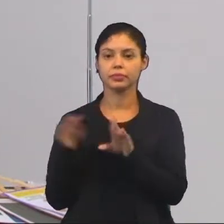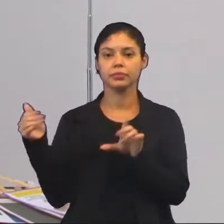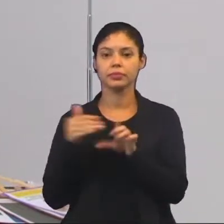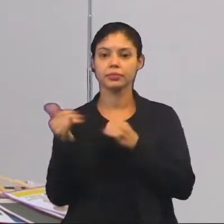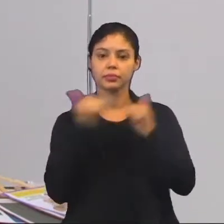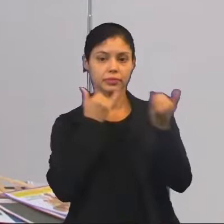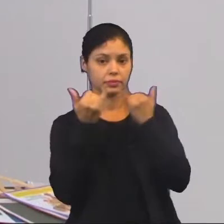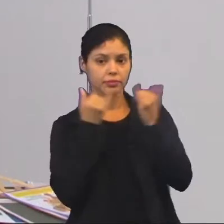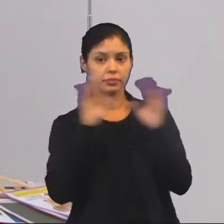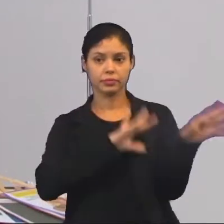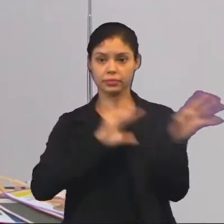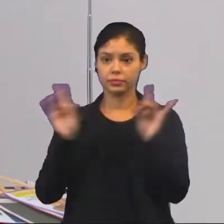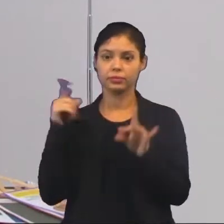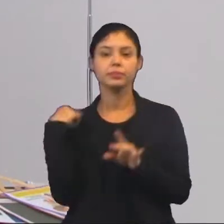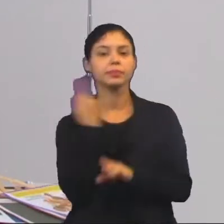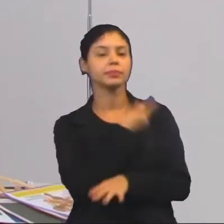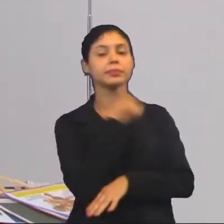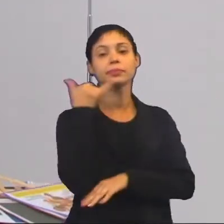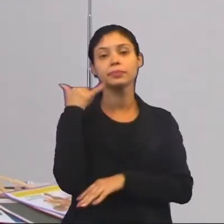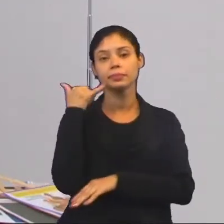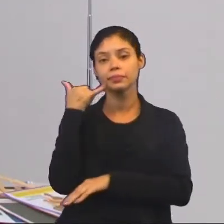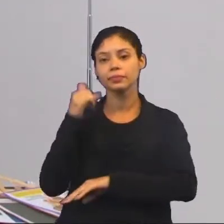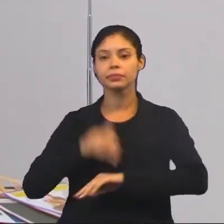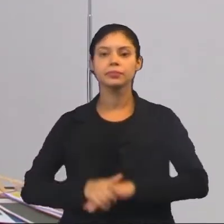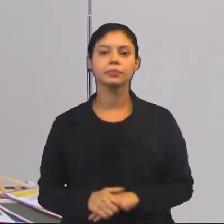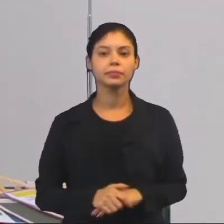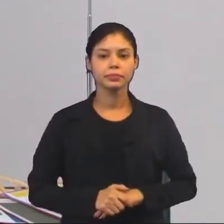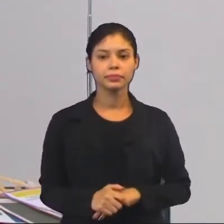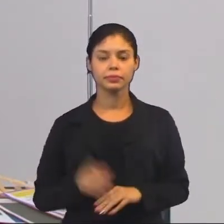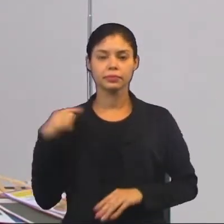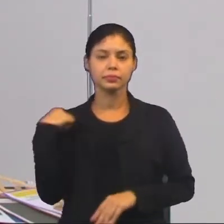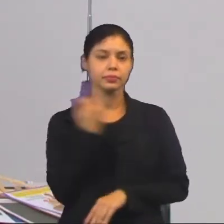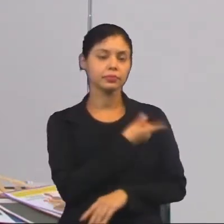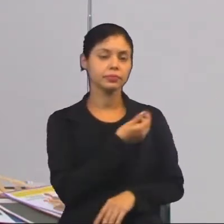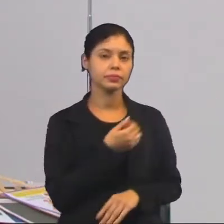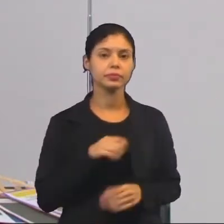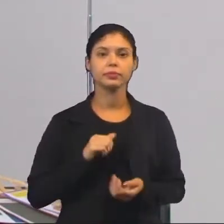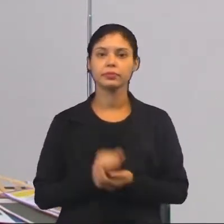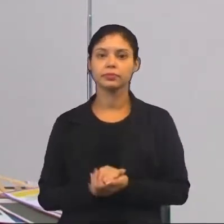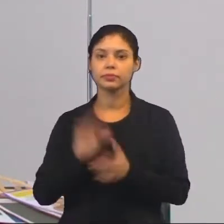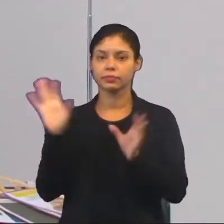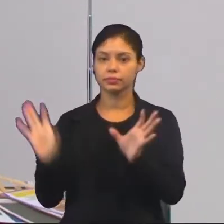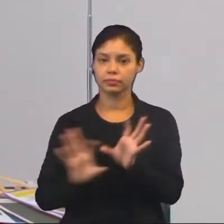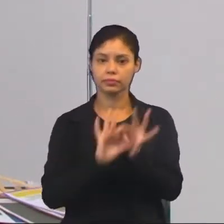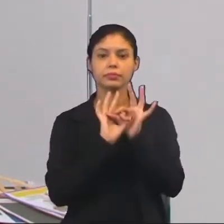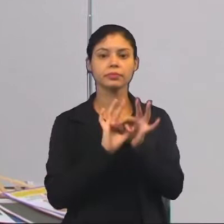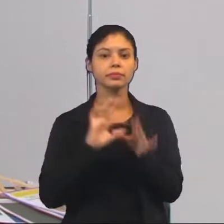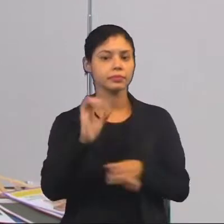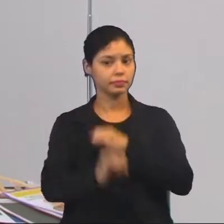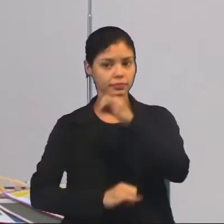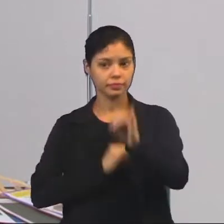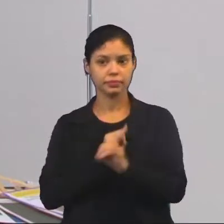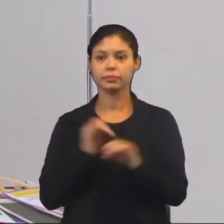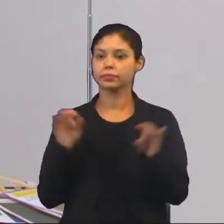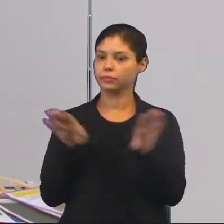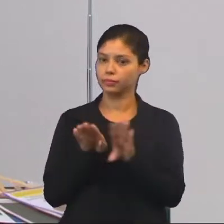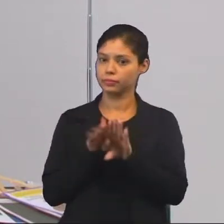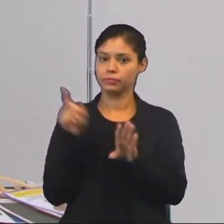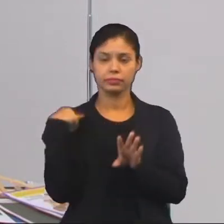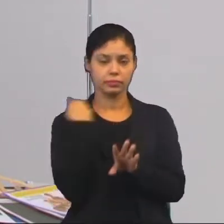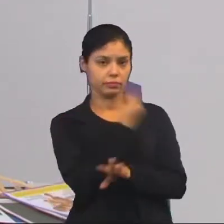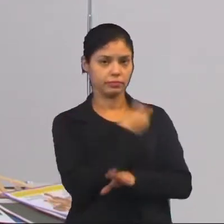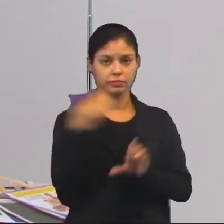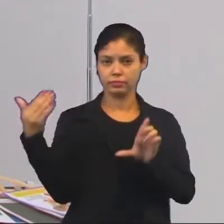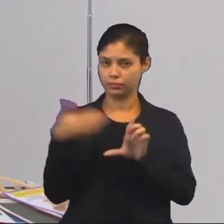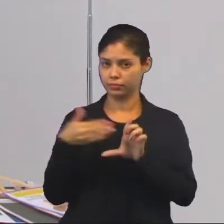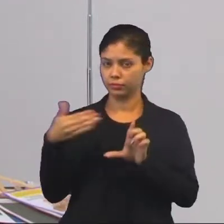essas informações através do nosso aparelho celular. O nosso aparelho celular conectado a uma internet, nós também vamos ter